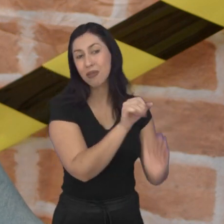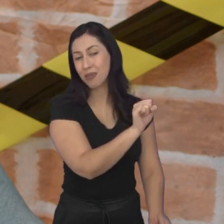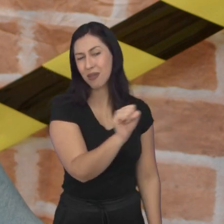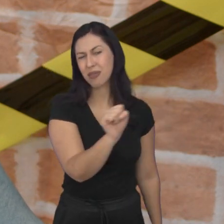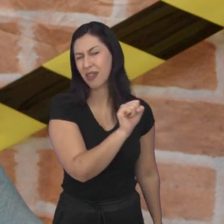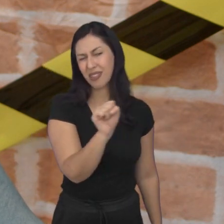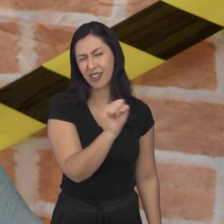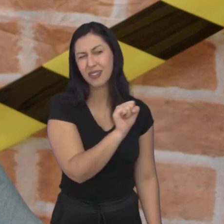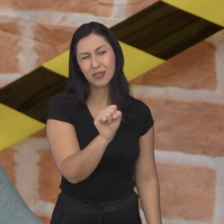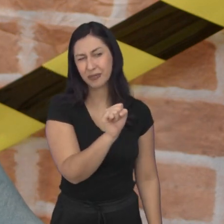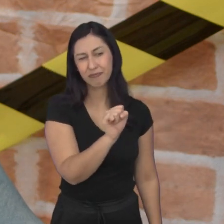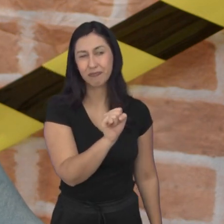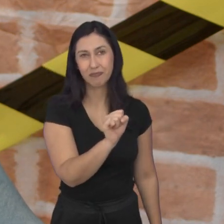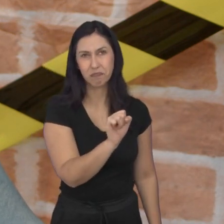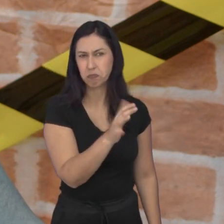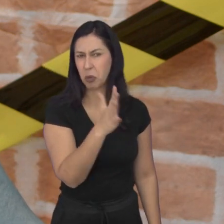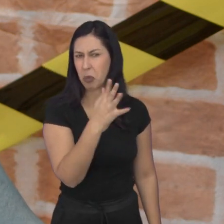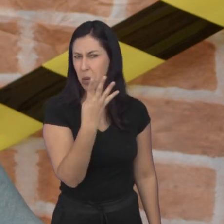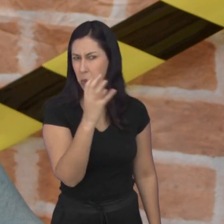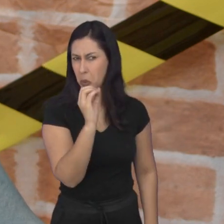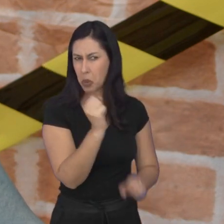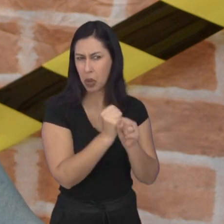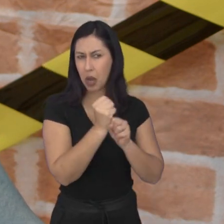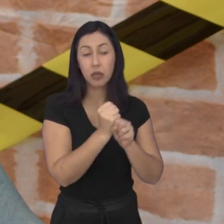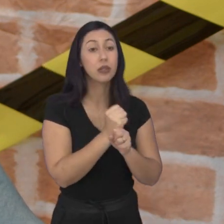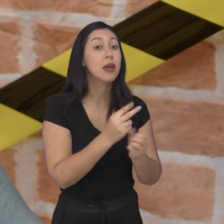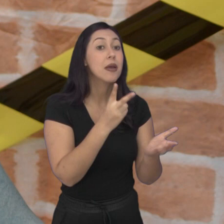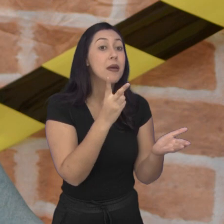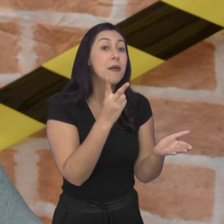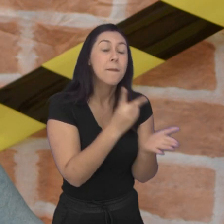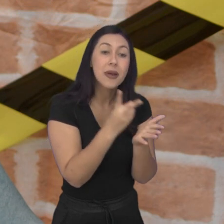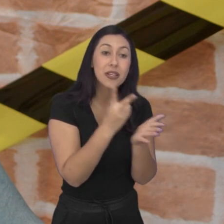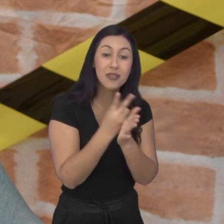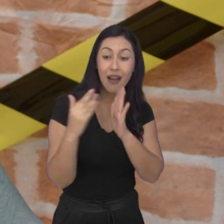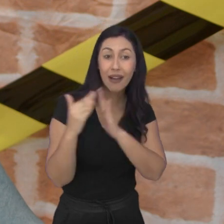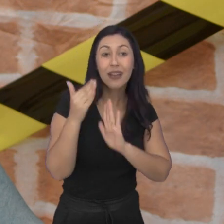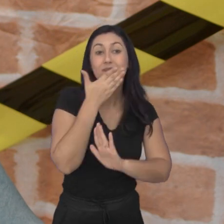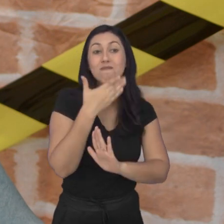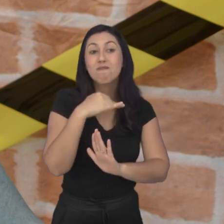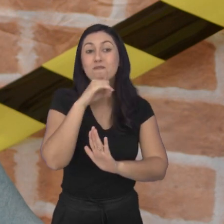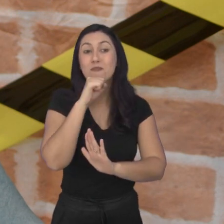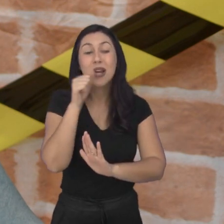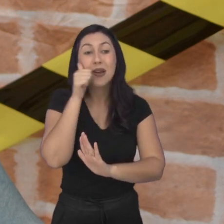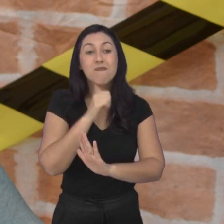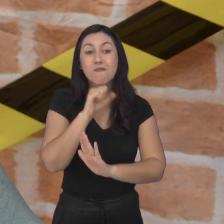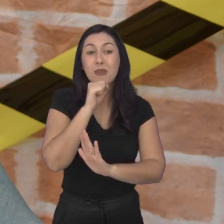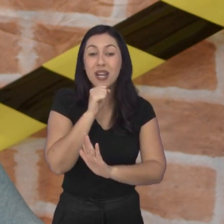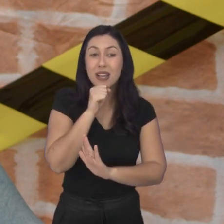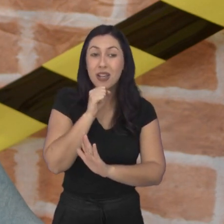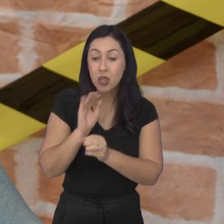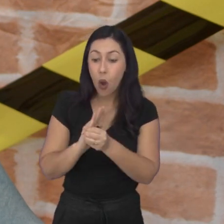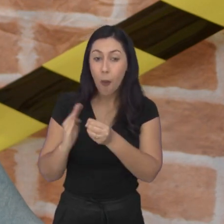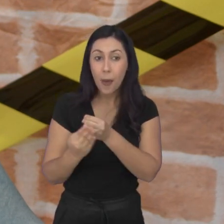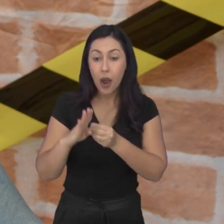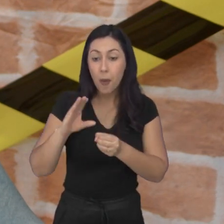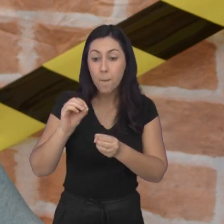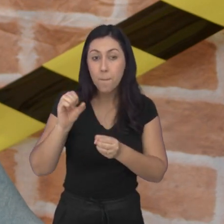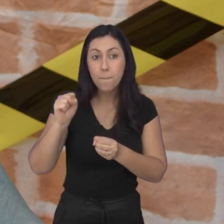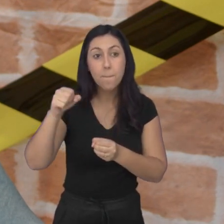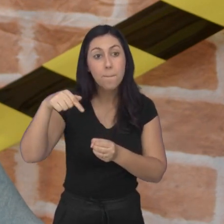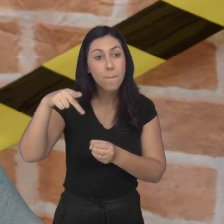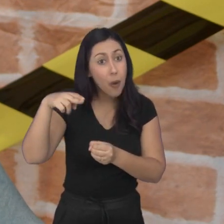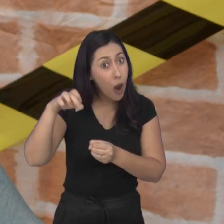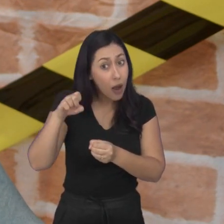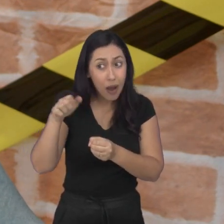tem uns 40 anos pelo menos. E ainda que seja no Bosque dos Eucaliptos, onde meus pais moram, e é assim,